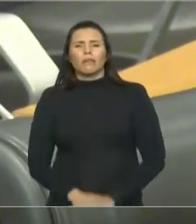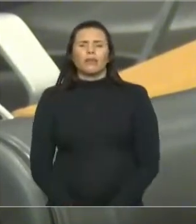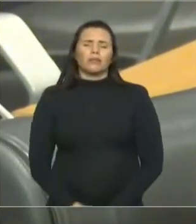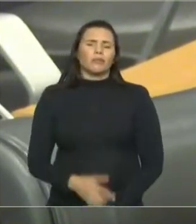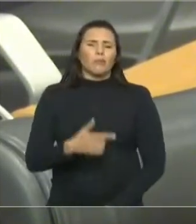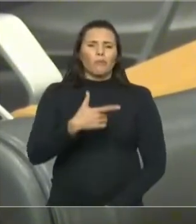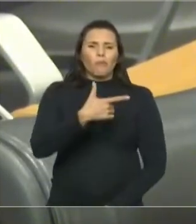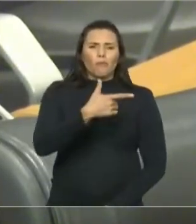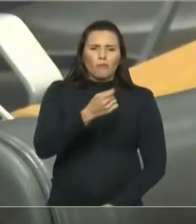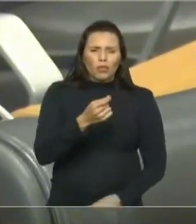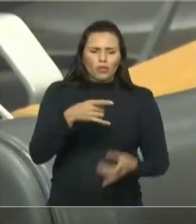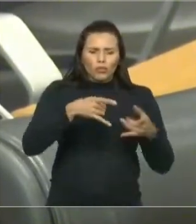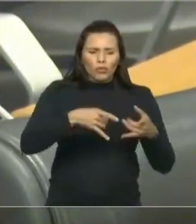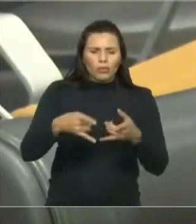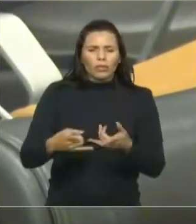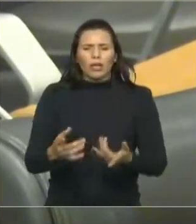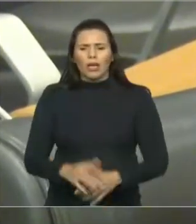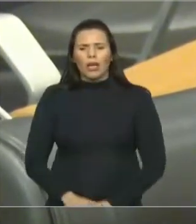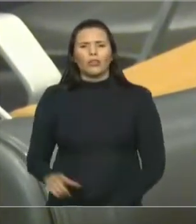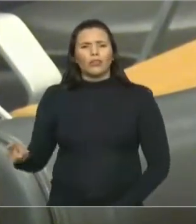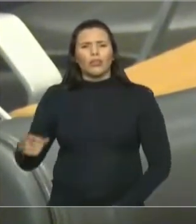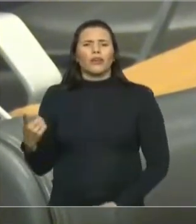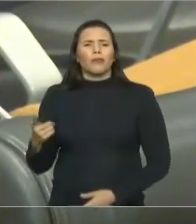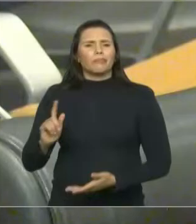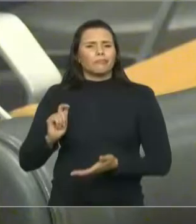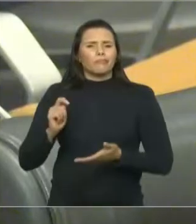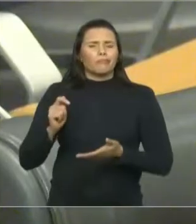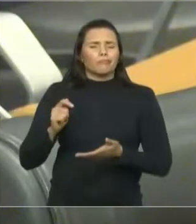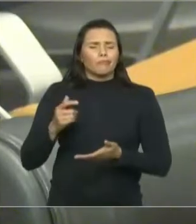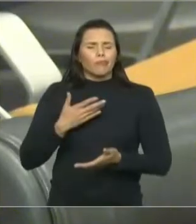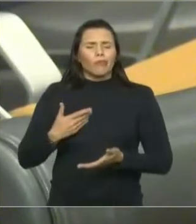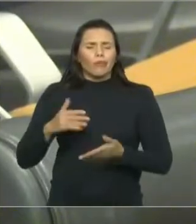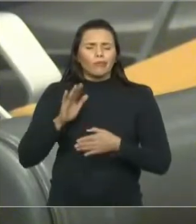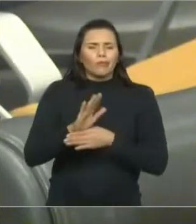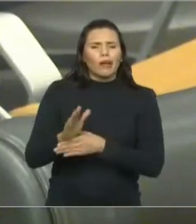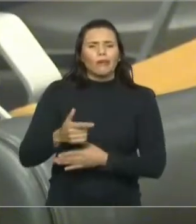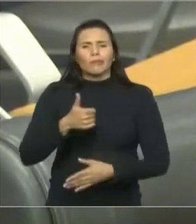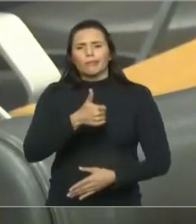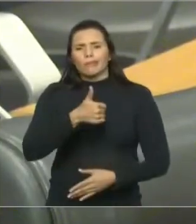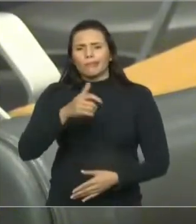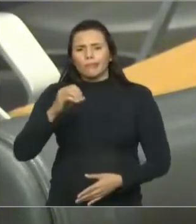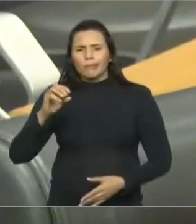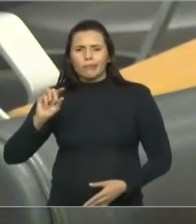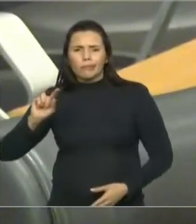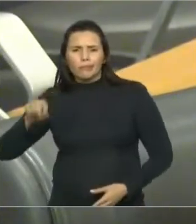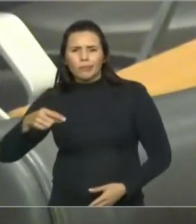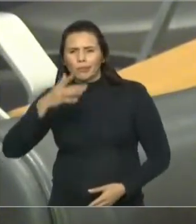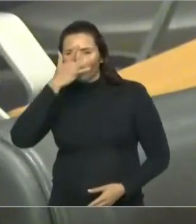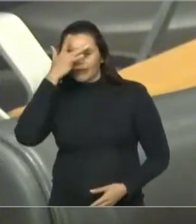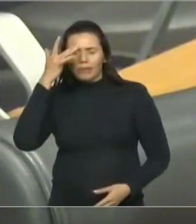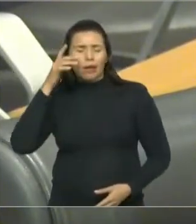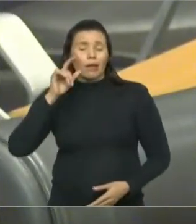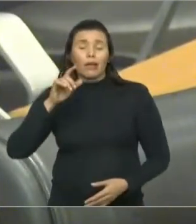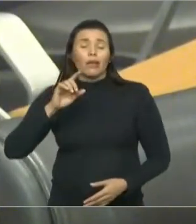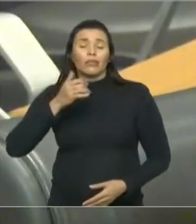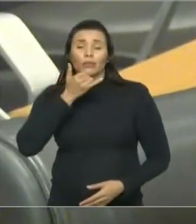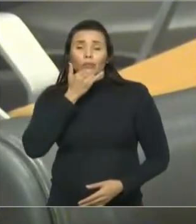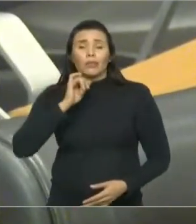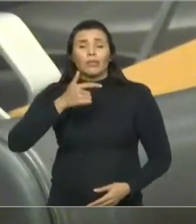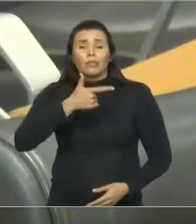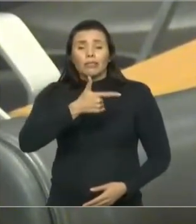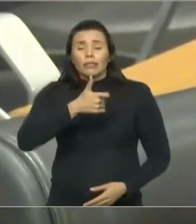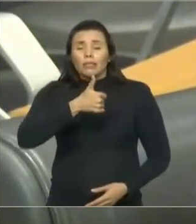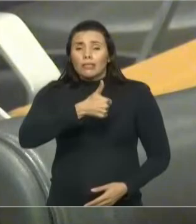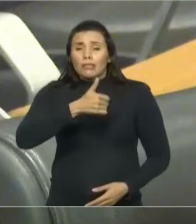daqueles pequenos hospitais. E a nossa região, naquela época, e outras regiões do Estado, sendo penalizada com os